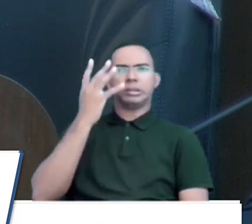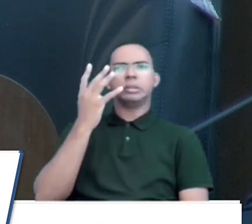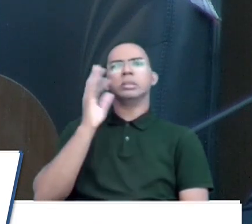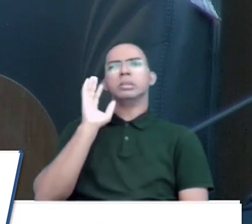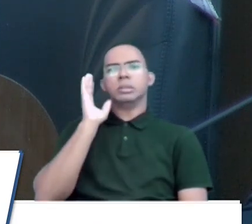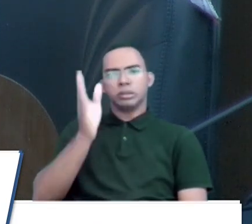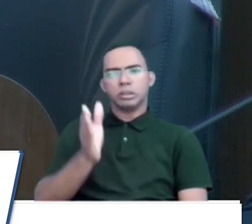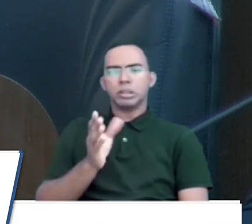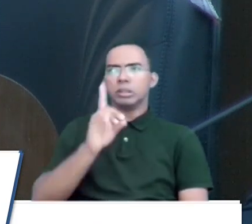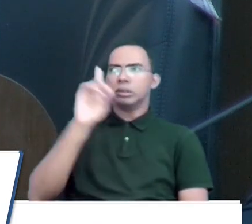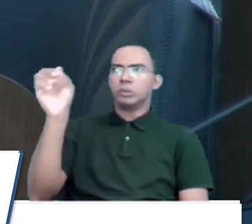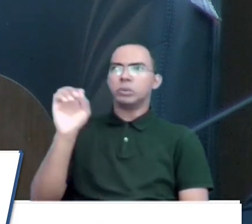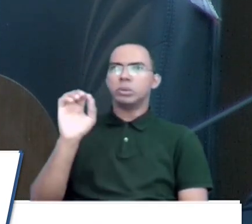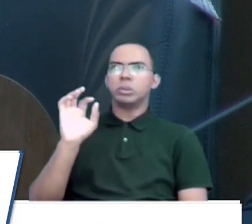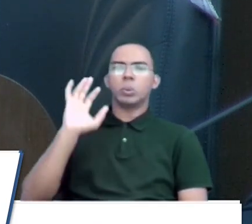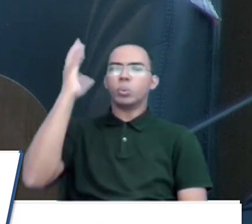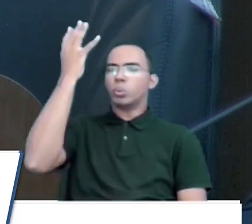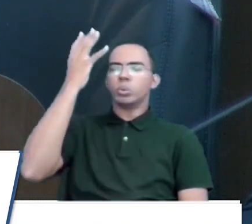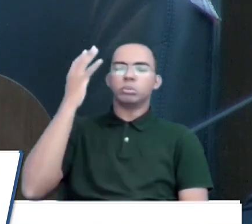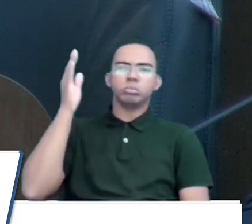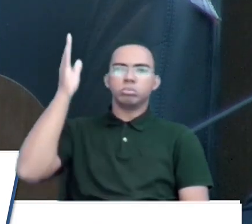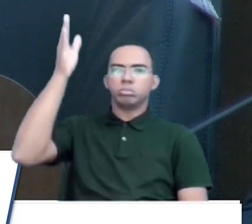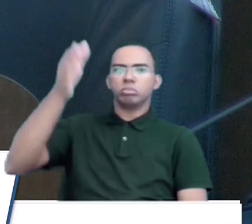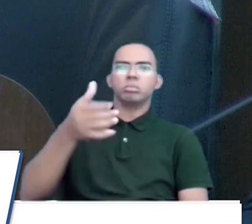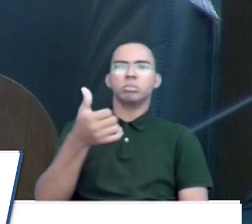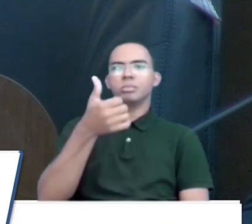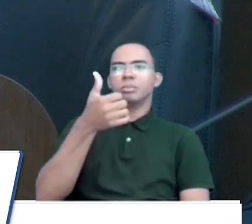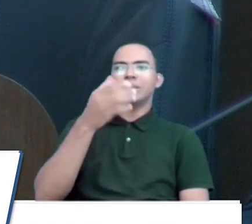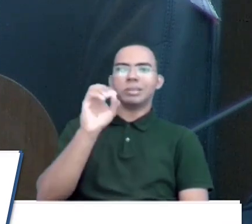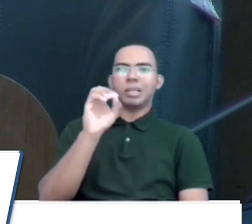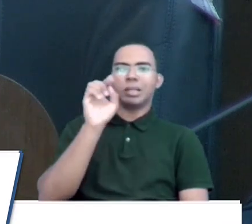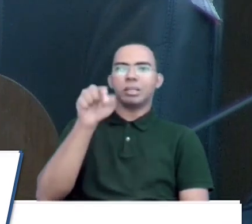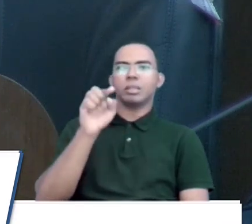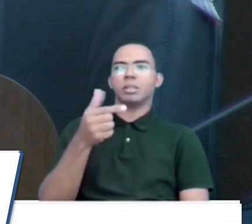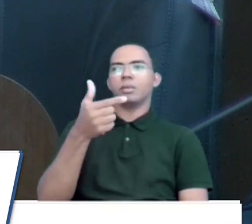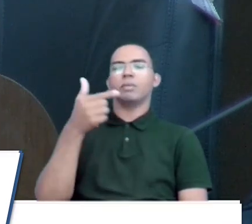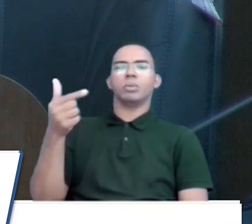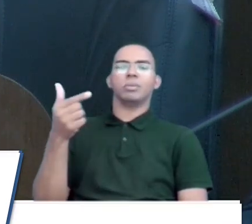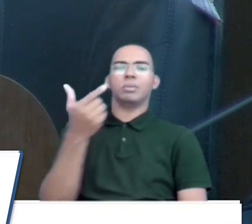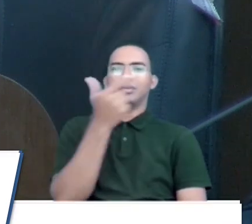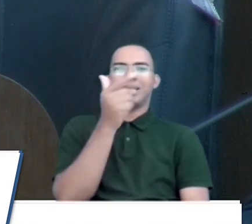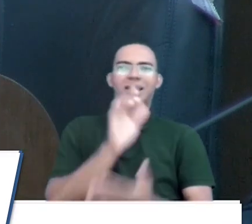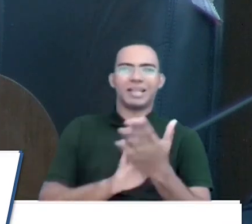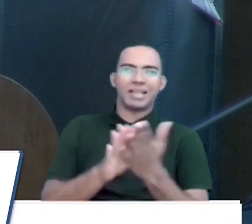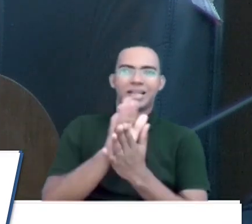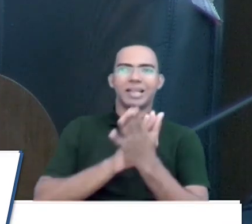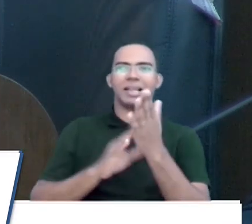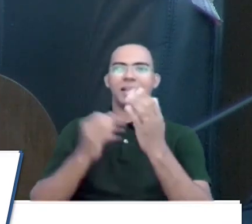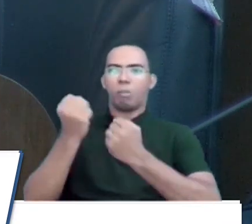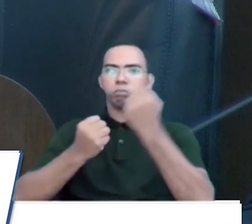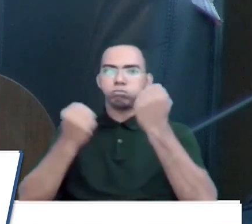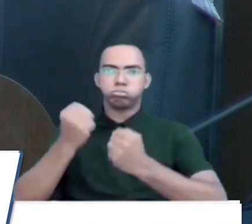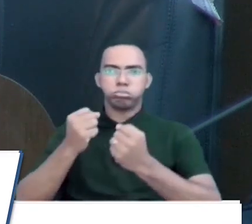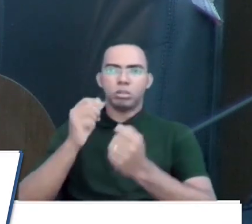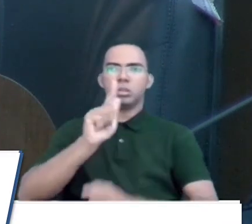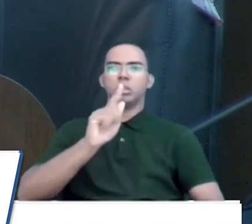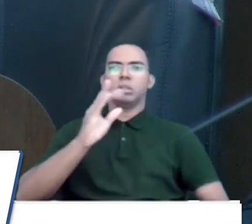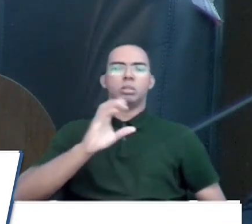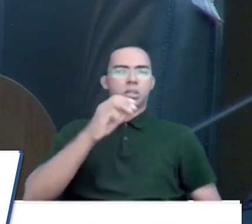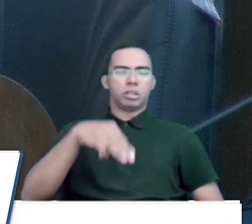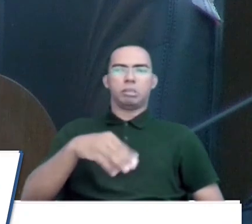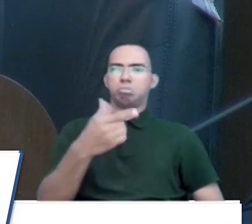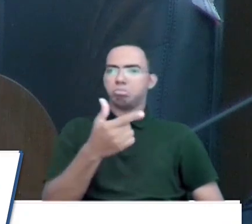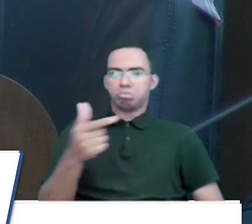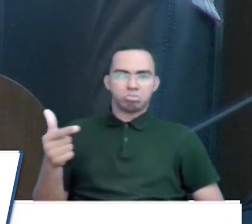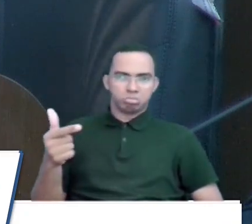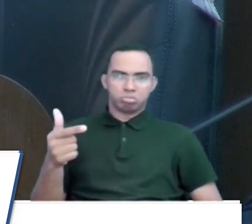no dia da operação, eu passei era 10h22. Não tinha nenhuma viatura lá da Guarda Municipal.